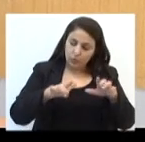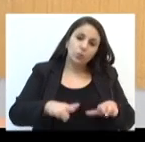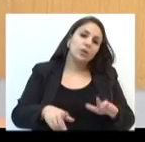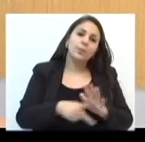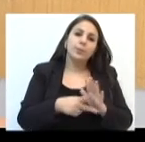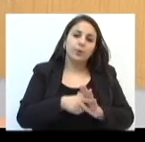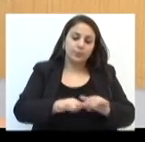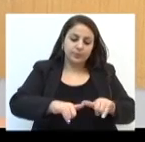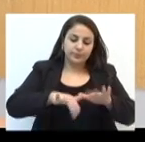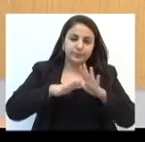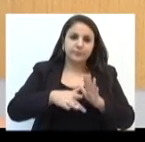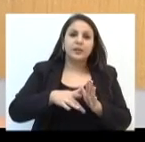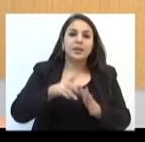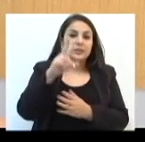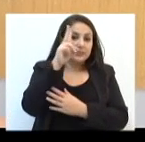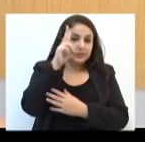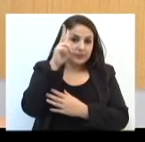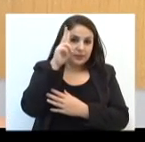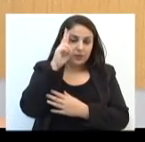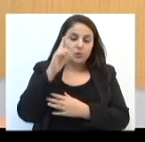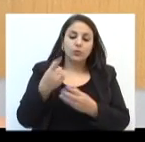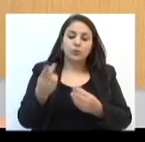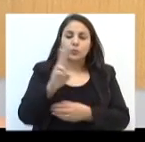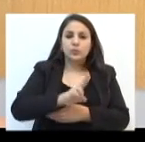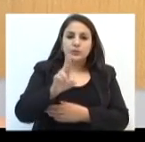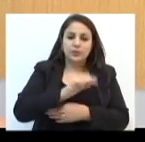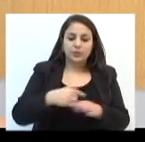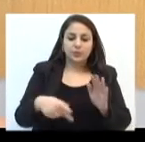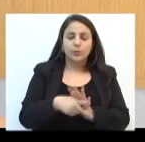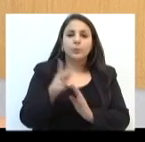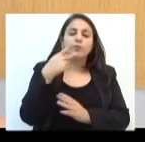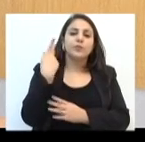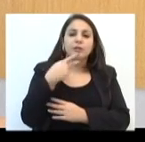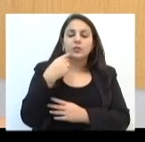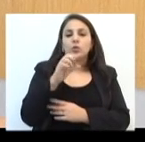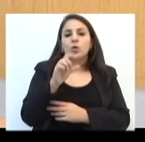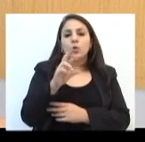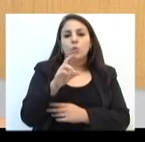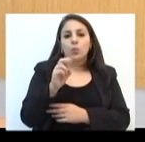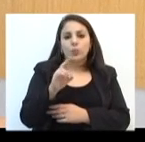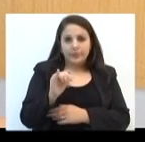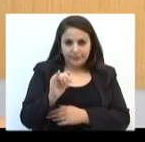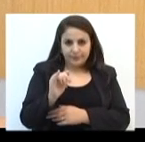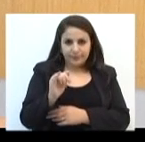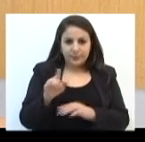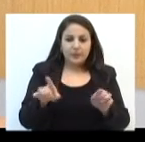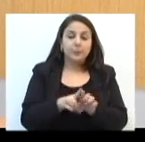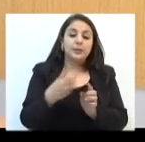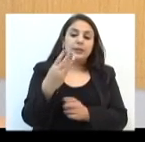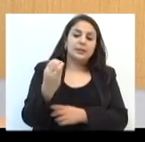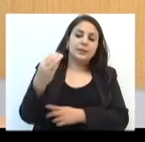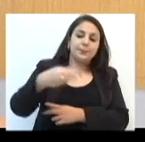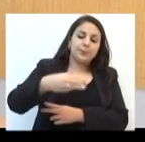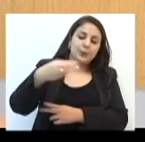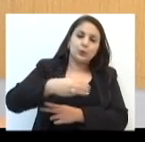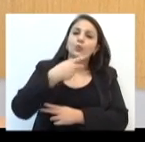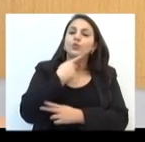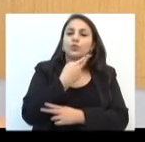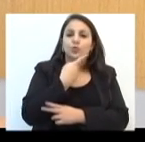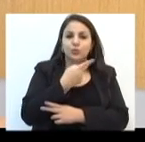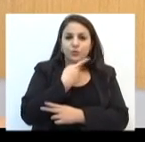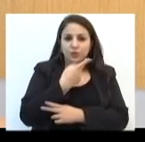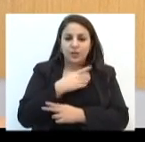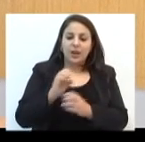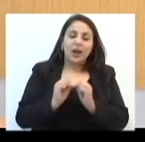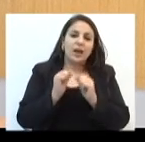O espaço de honra da sessão plenária de segunda-feira foi ocupado pelo vereador Rui Lorenzato. Durante 30 minutos,